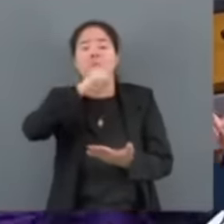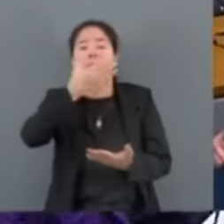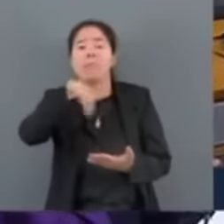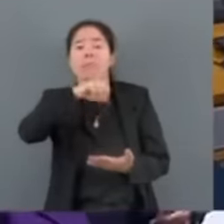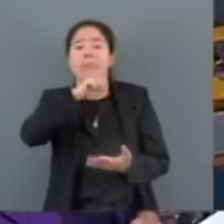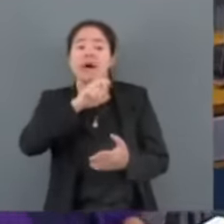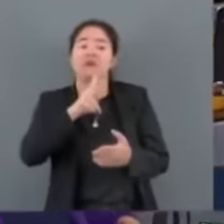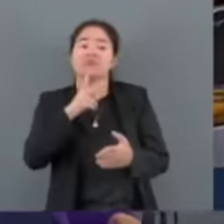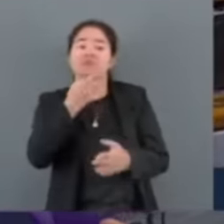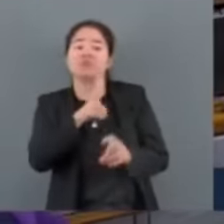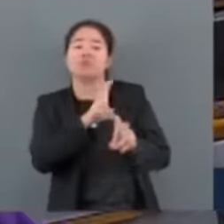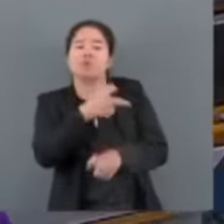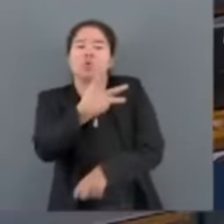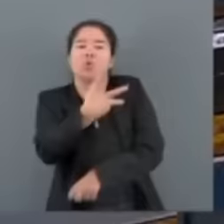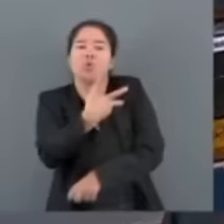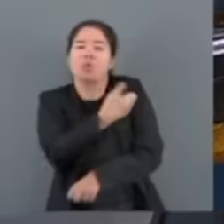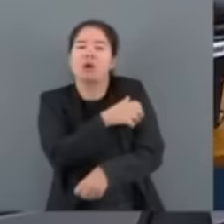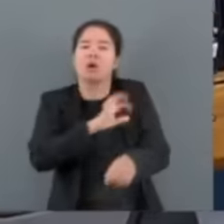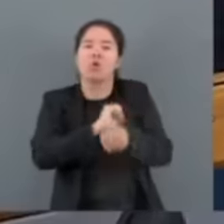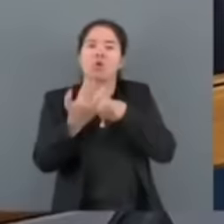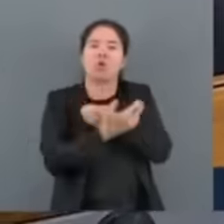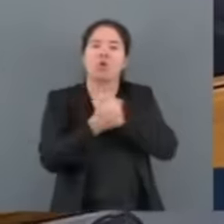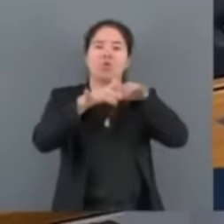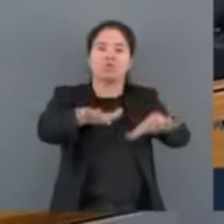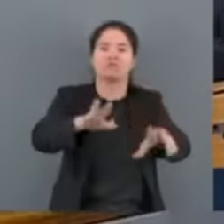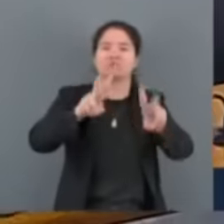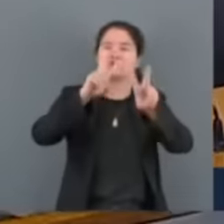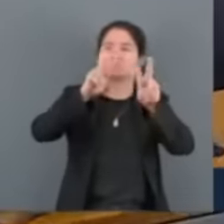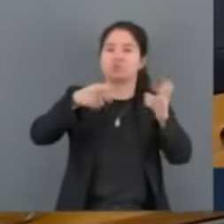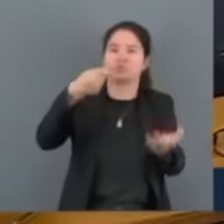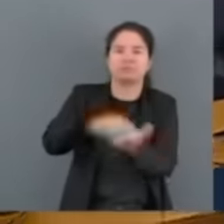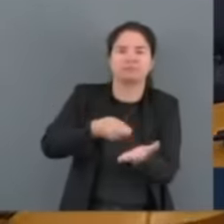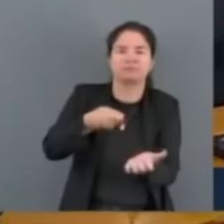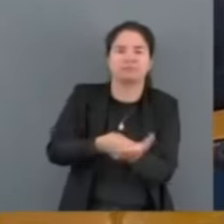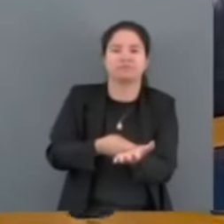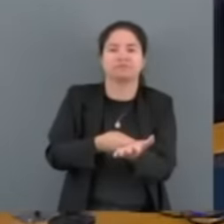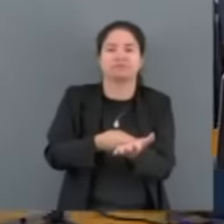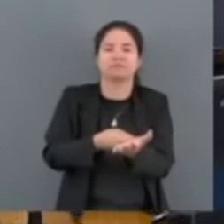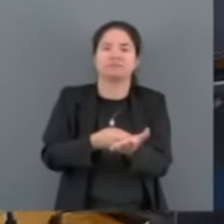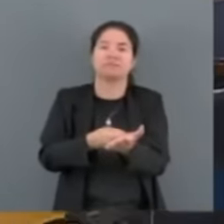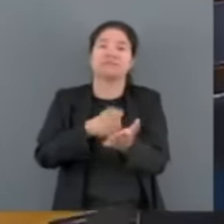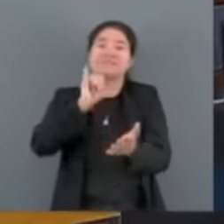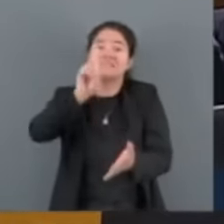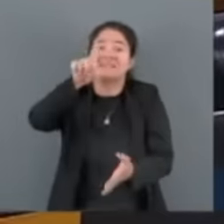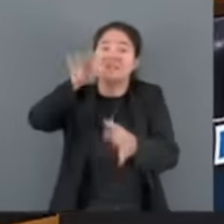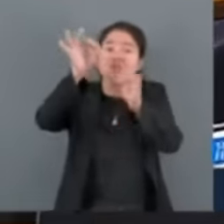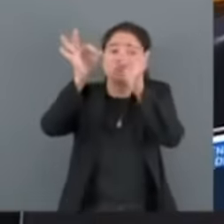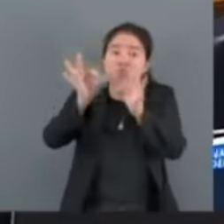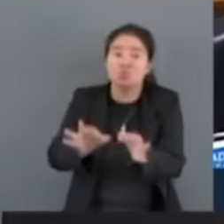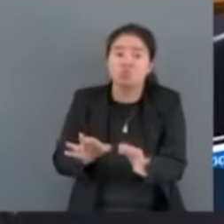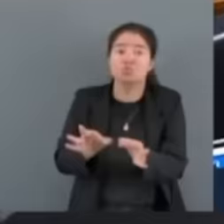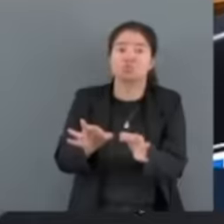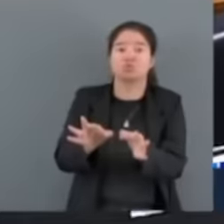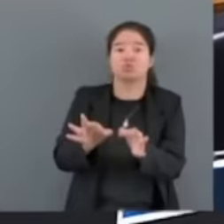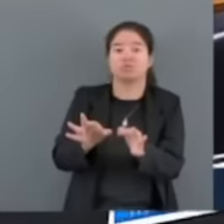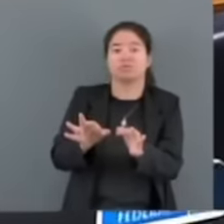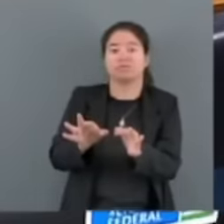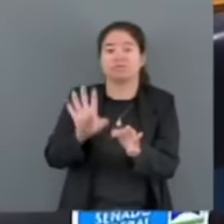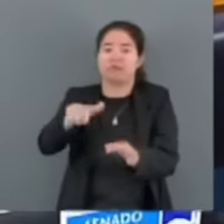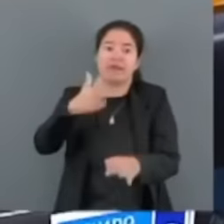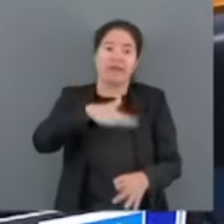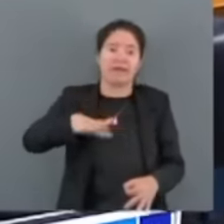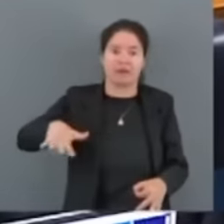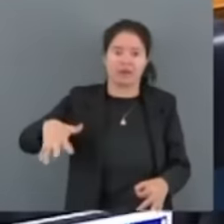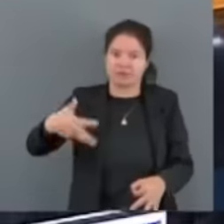Como ela, como a senhora mesmo disse que não é compulsória, eu te fazia essa pergunta, se é justo, no caso, uma criança que não